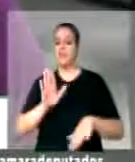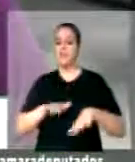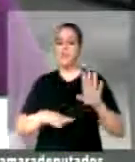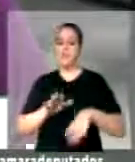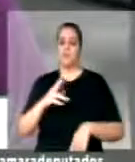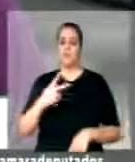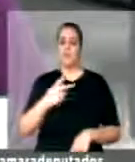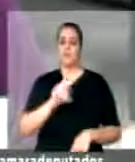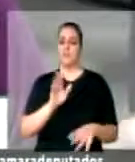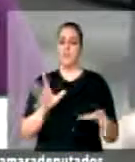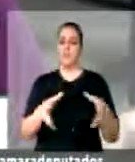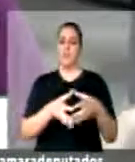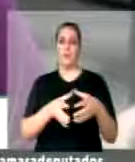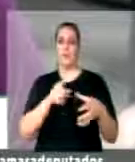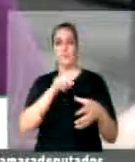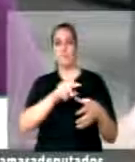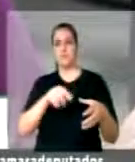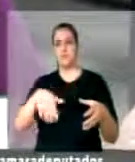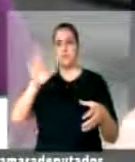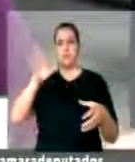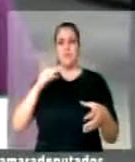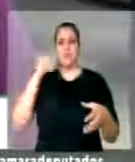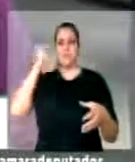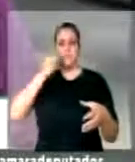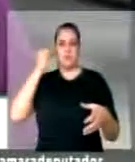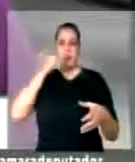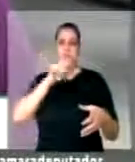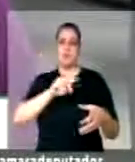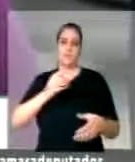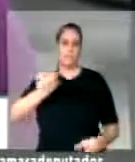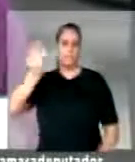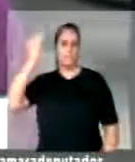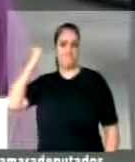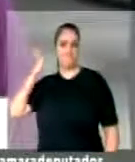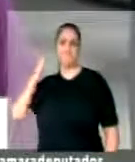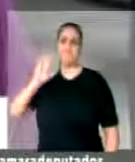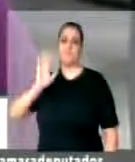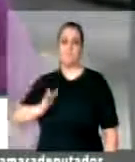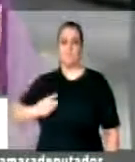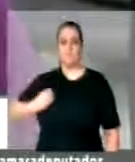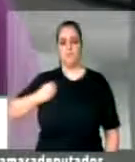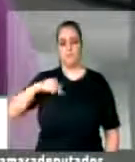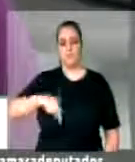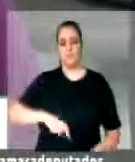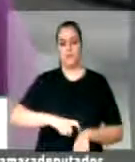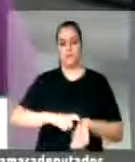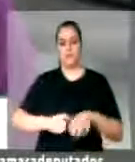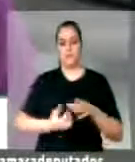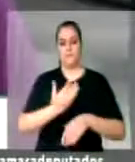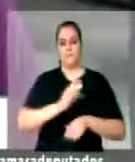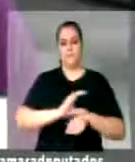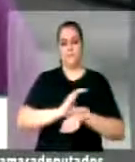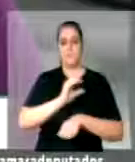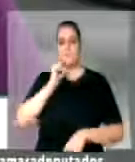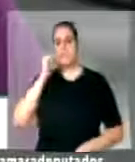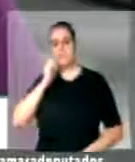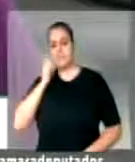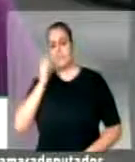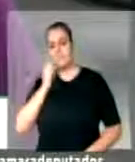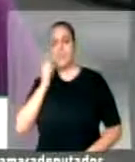mais experientes da casa. Foi constituinte, foi senadora, foi governadora, voltou a ser parlamentar